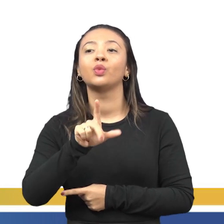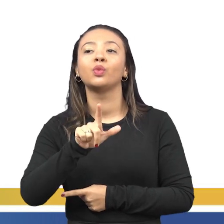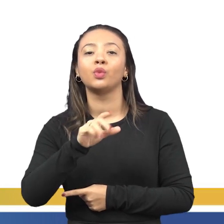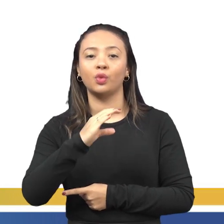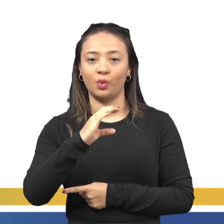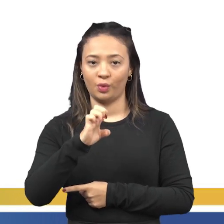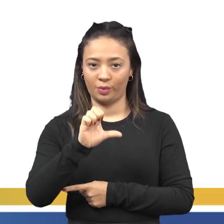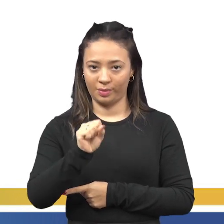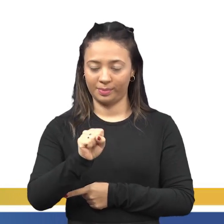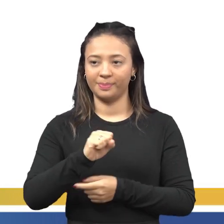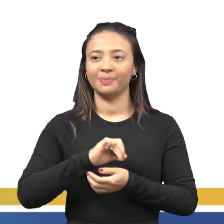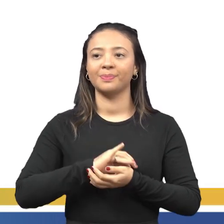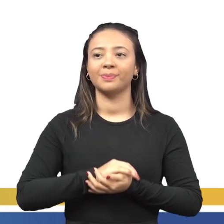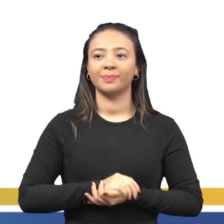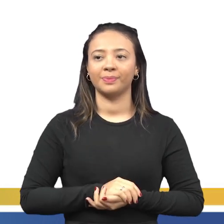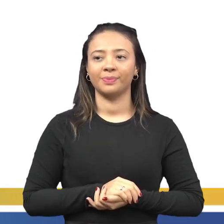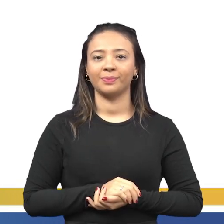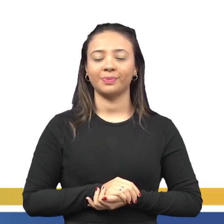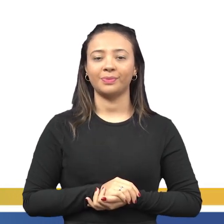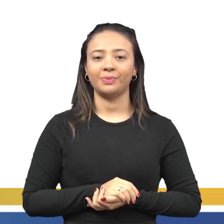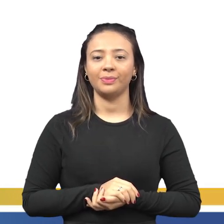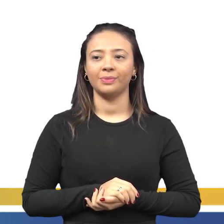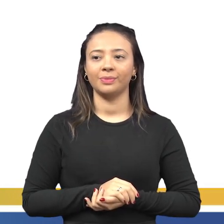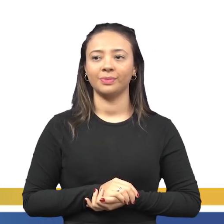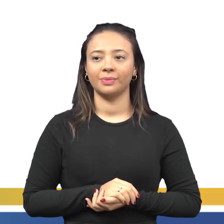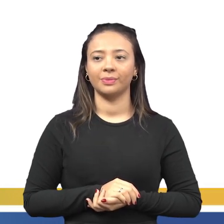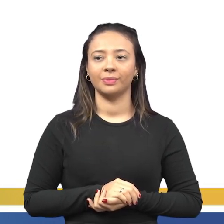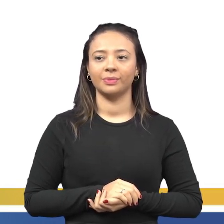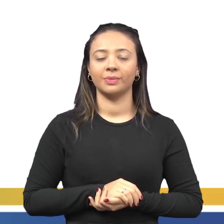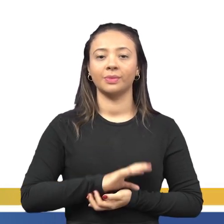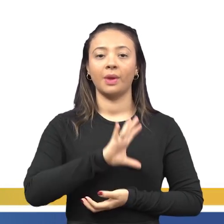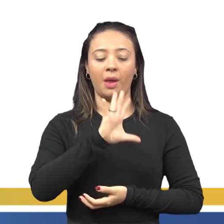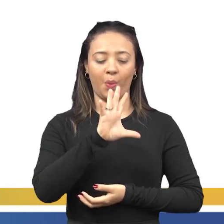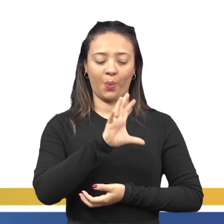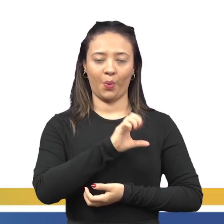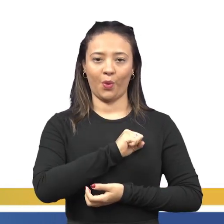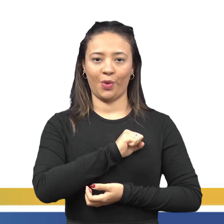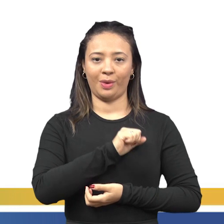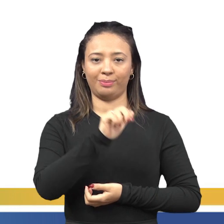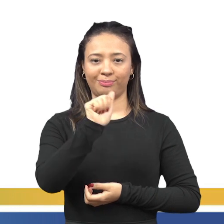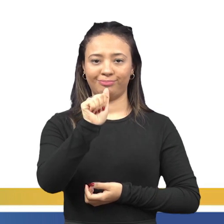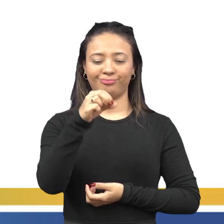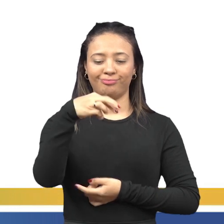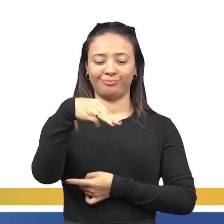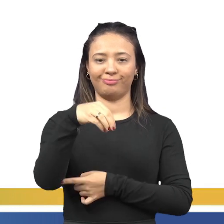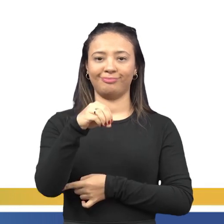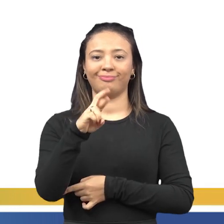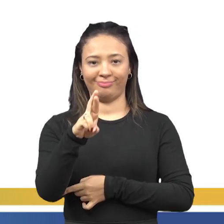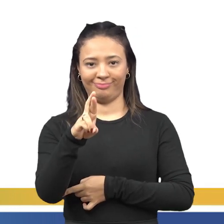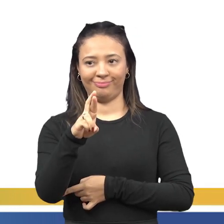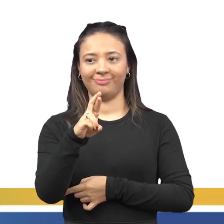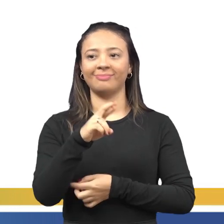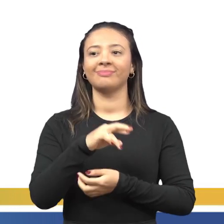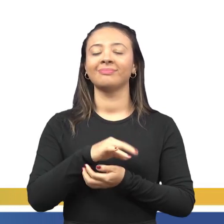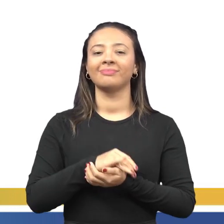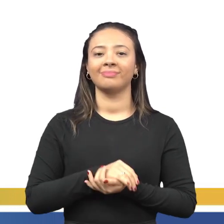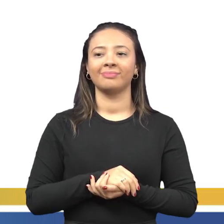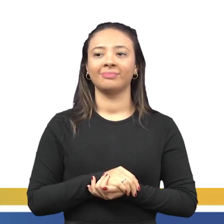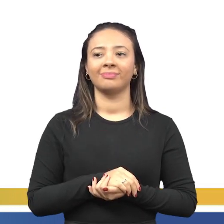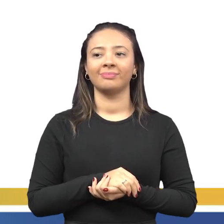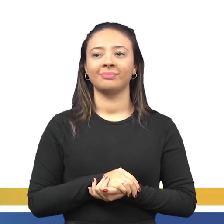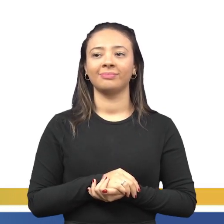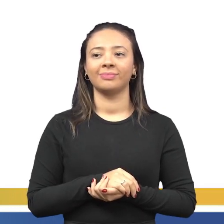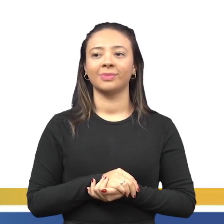espanhol, certo? Formamos com a letra D. Próxima, amor, certo? Faltava a letra A.